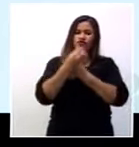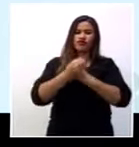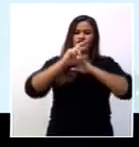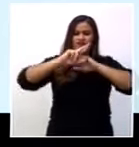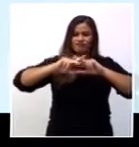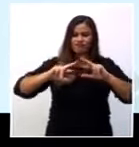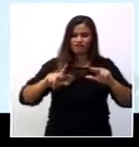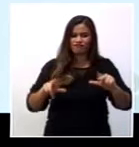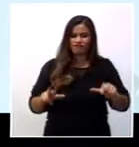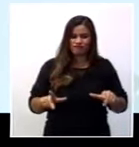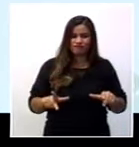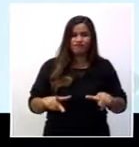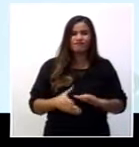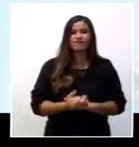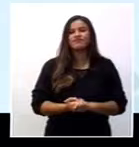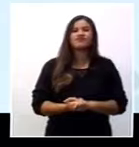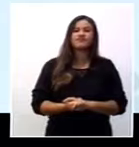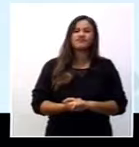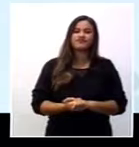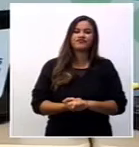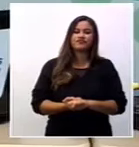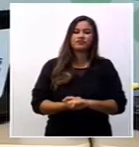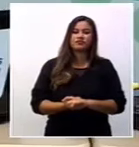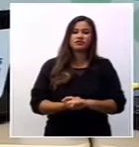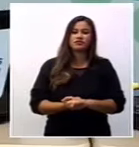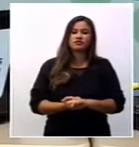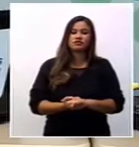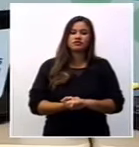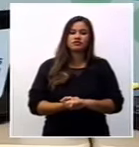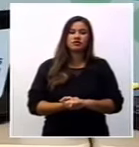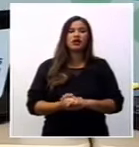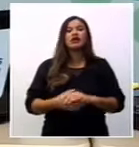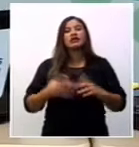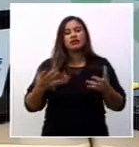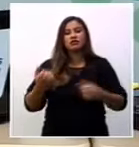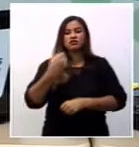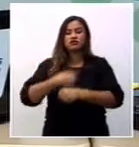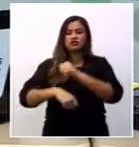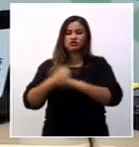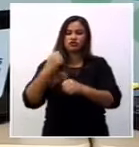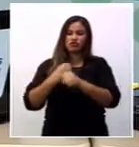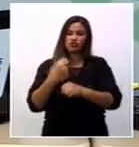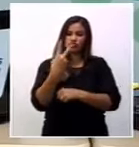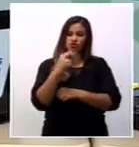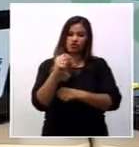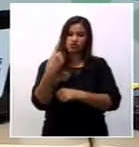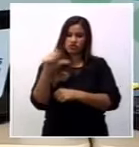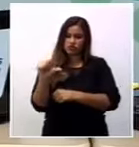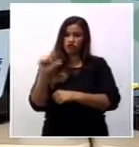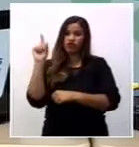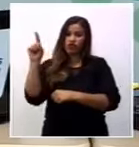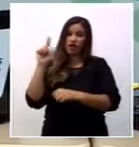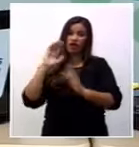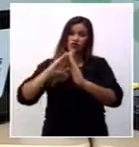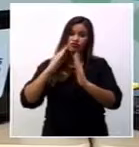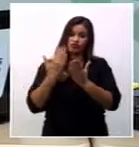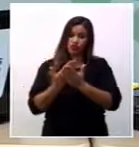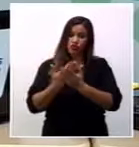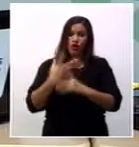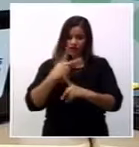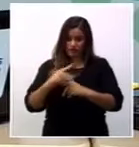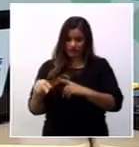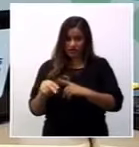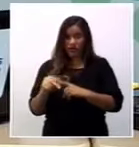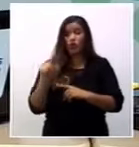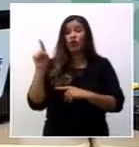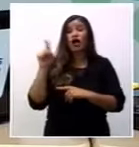Então, só falando um pouquinho do que aconteceu o ano passado, especificamente nessa escola, que é a escola ganhadora,